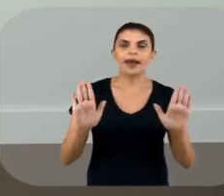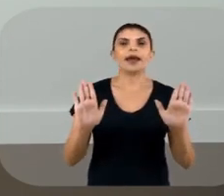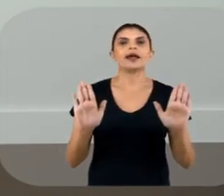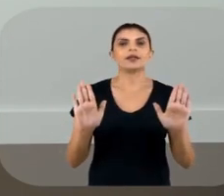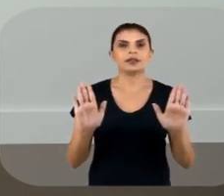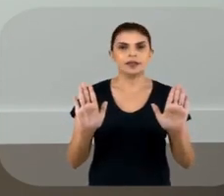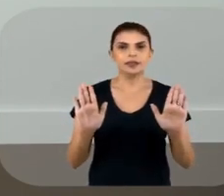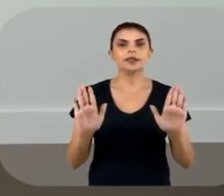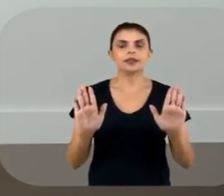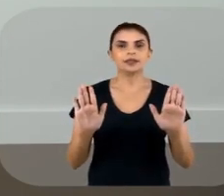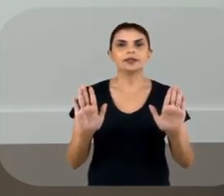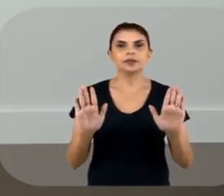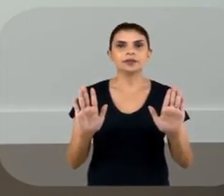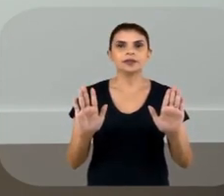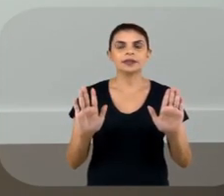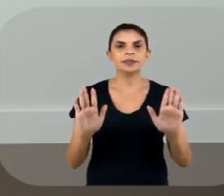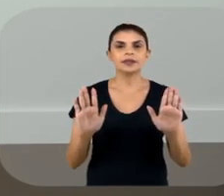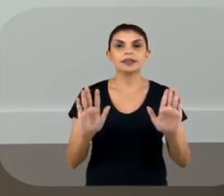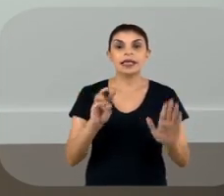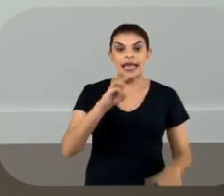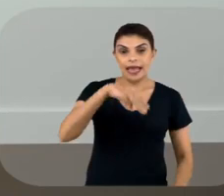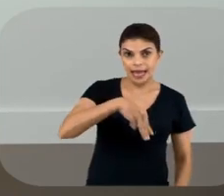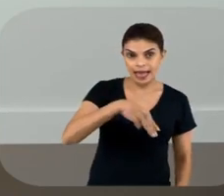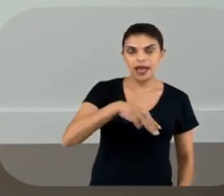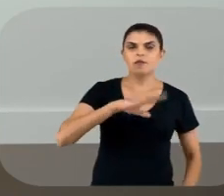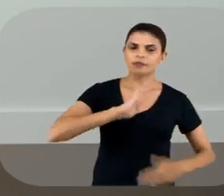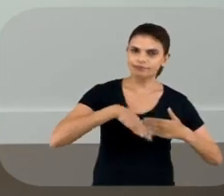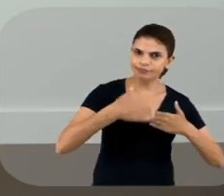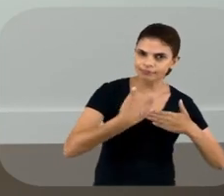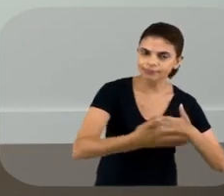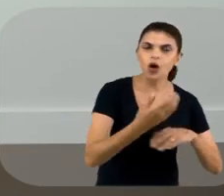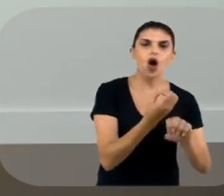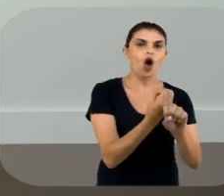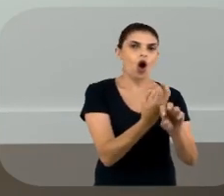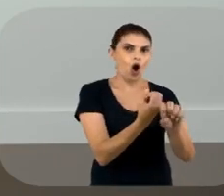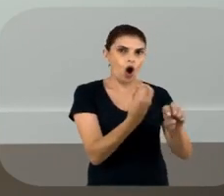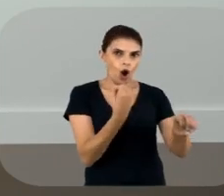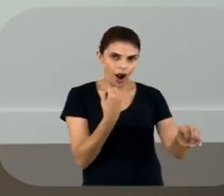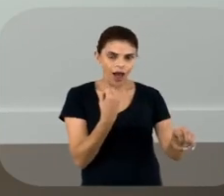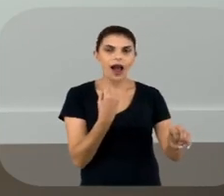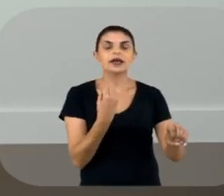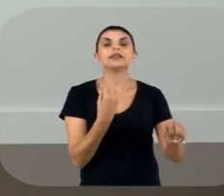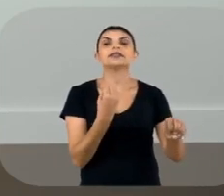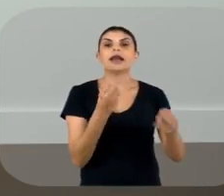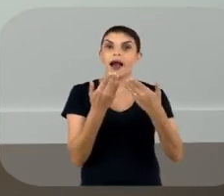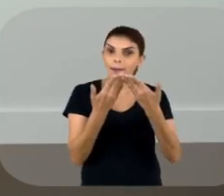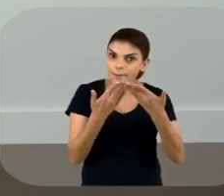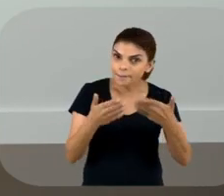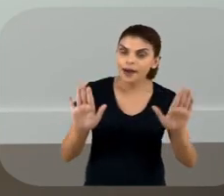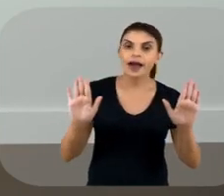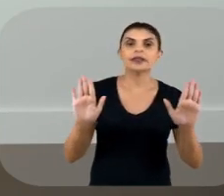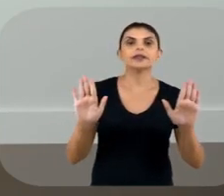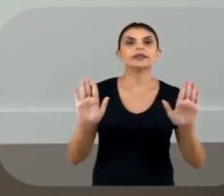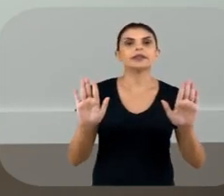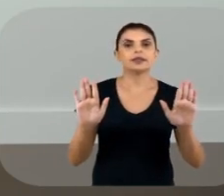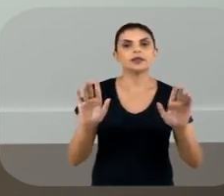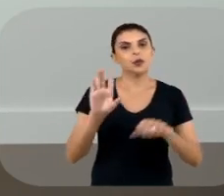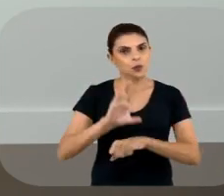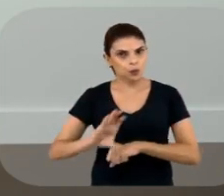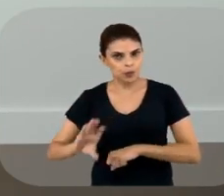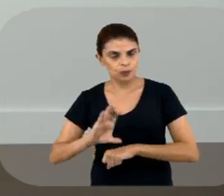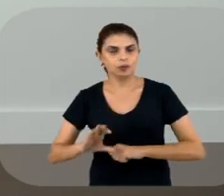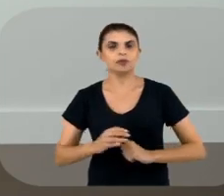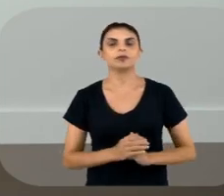abertos, open, N de massivo, online, open, né, de abertos, e,